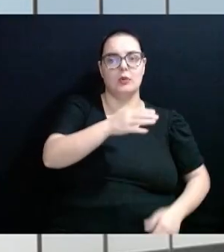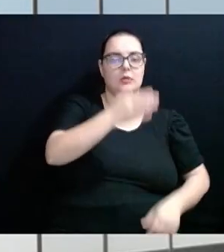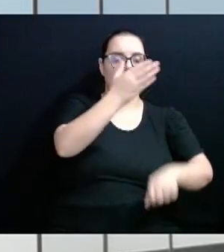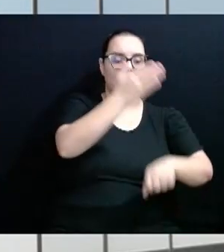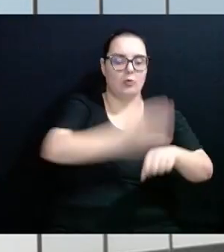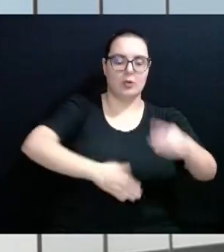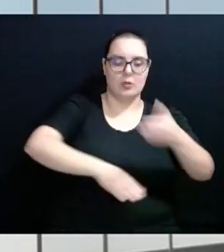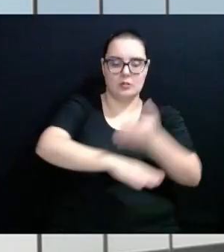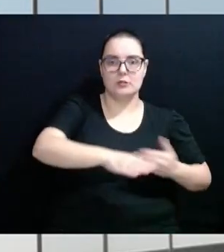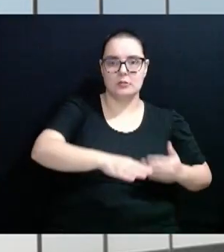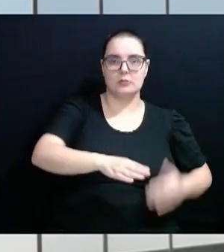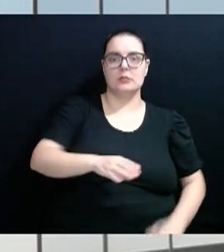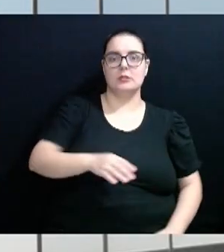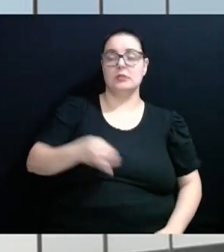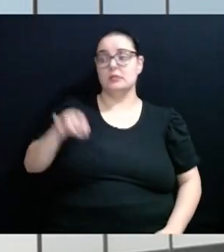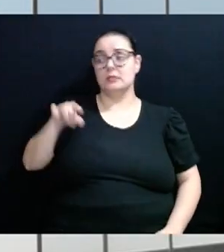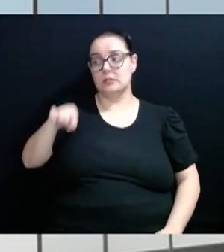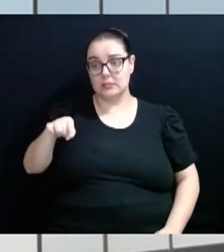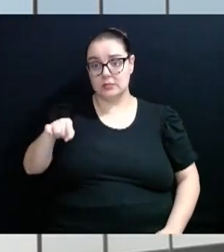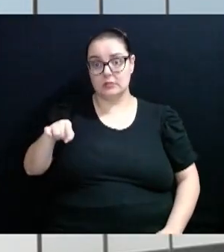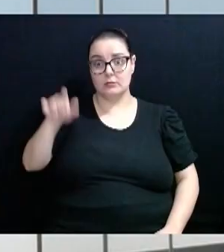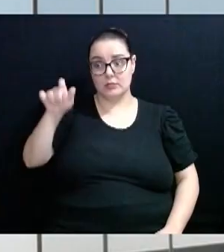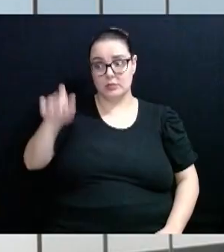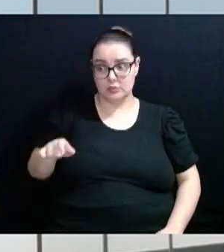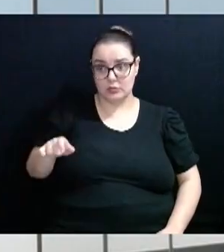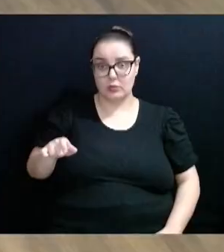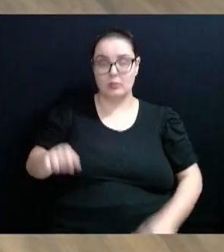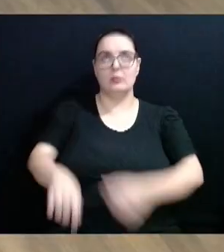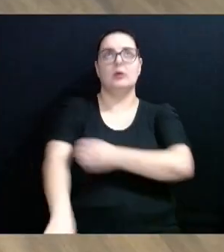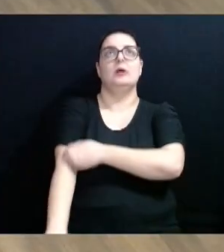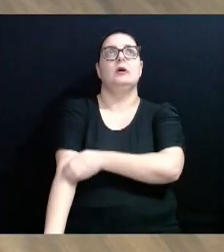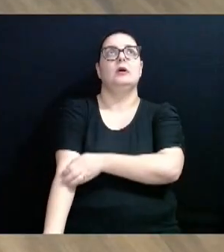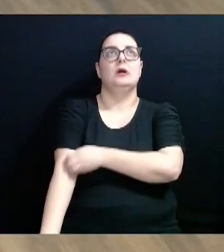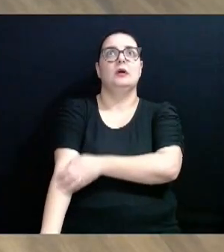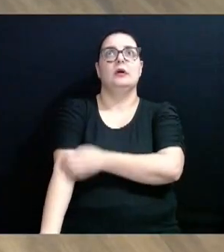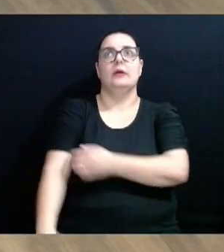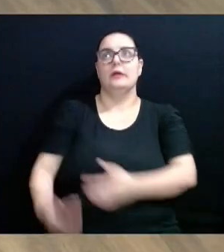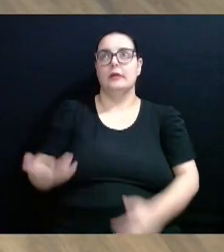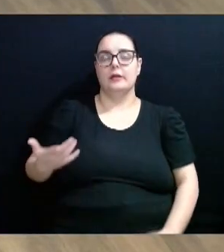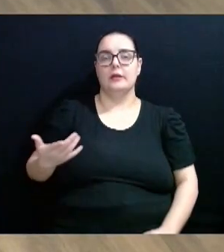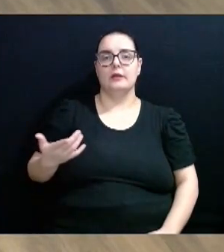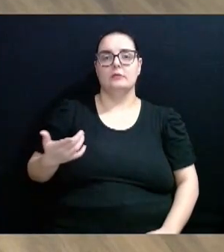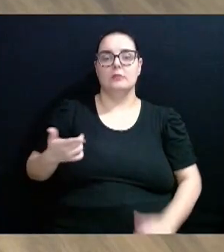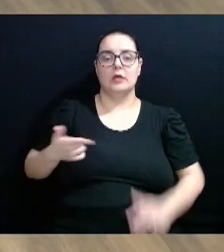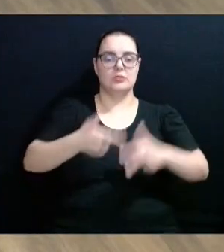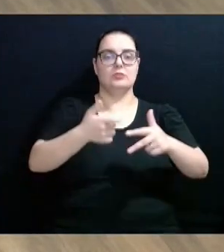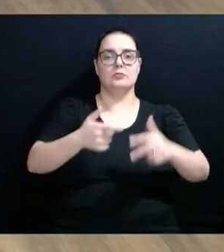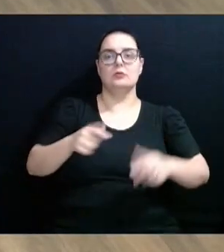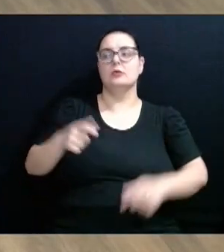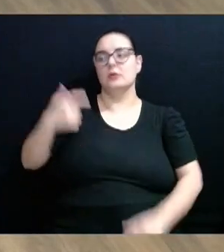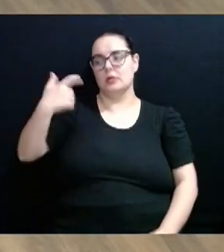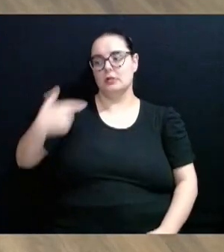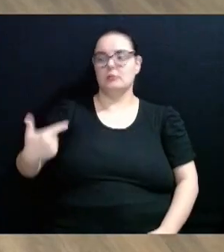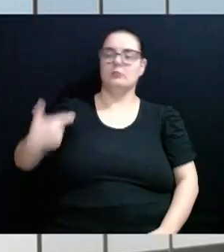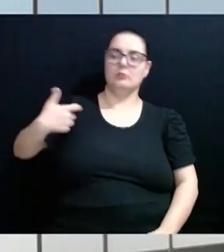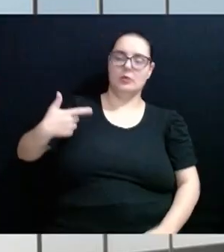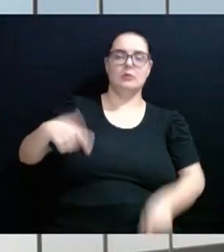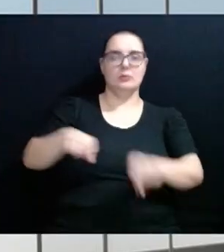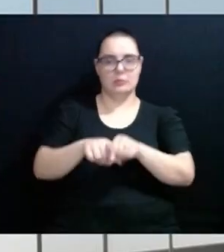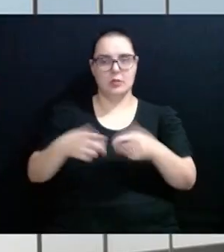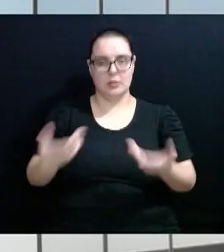aplicações bárbaras, mas a origem do princípio é exatamente o contrário. Num contexto de digamos,